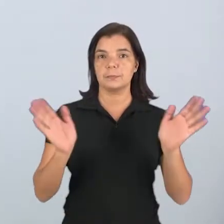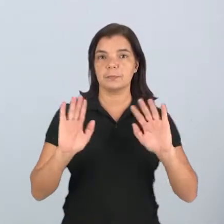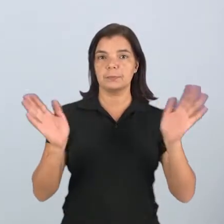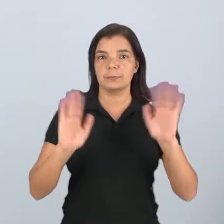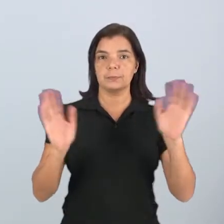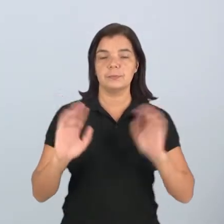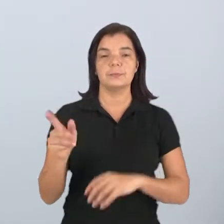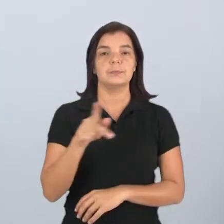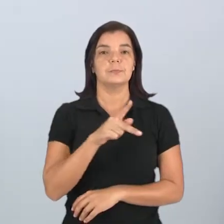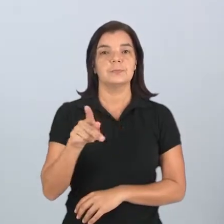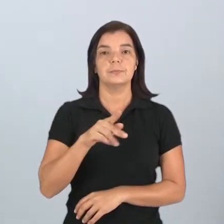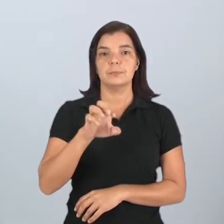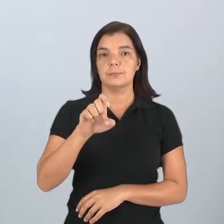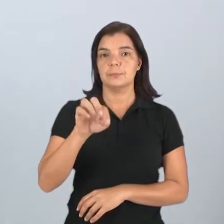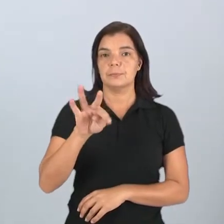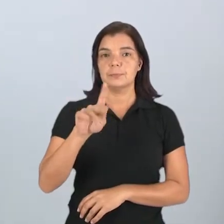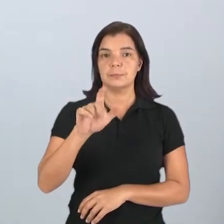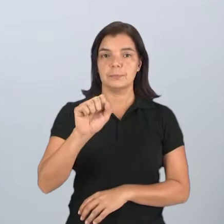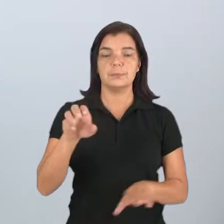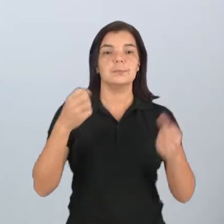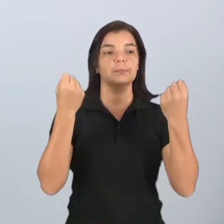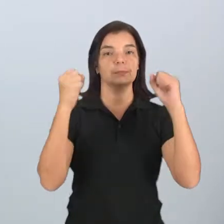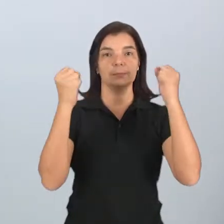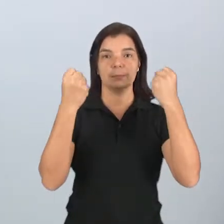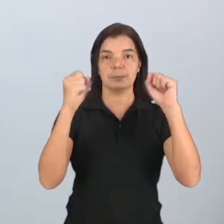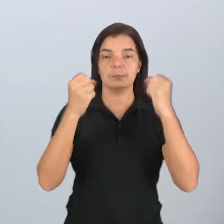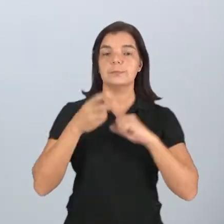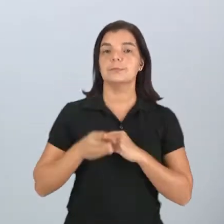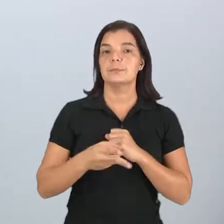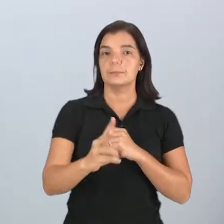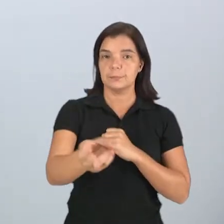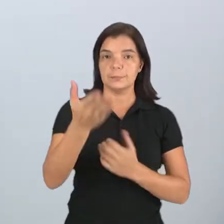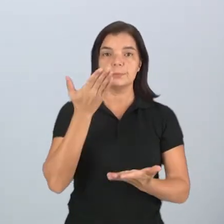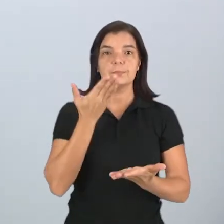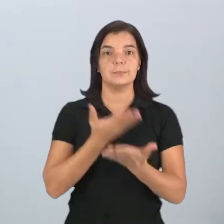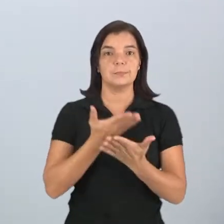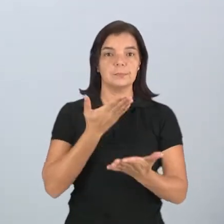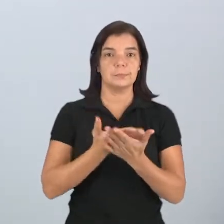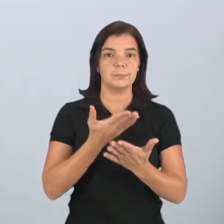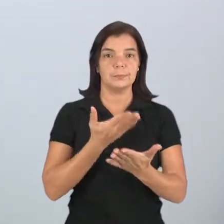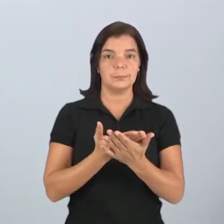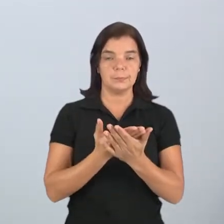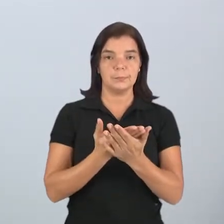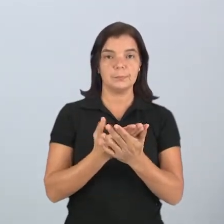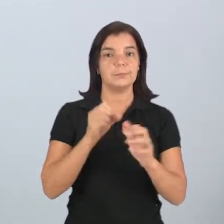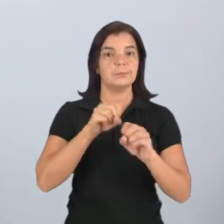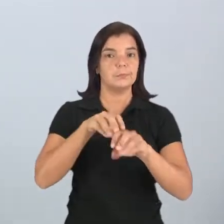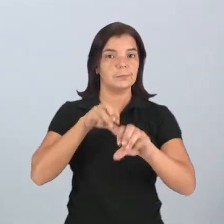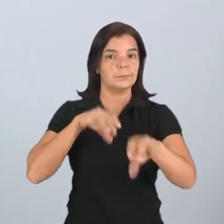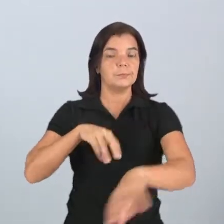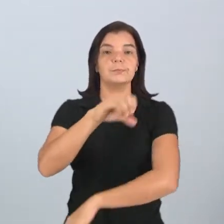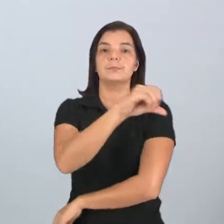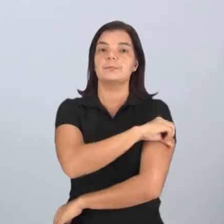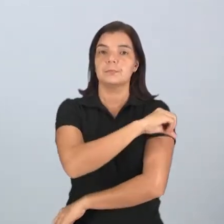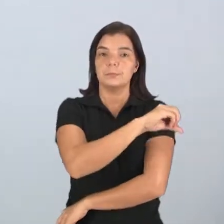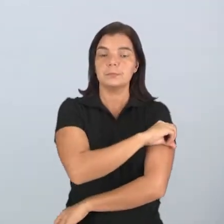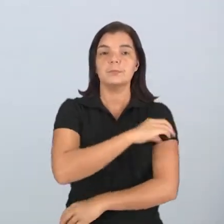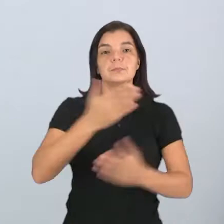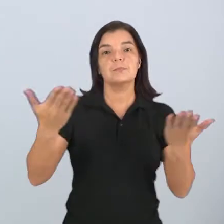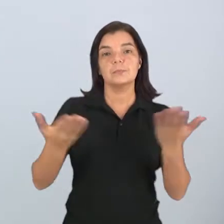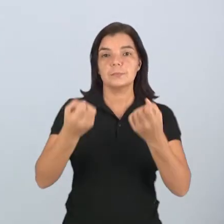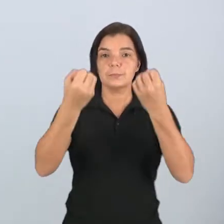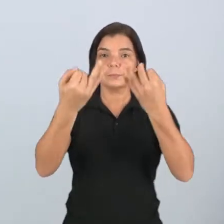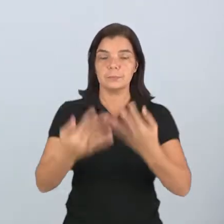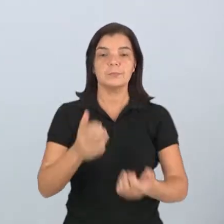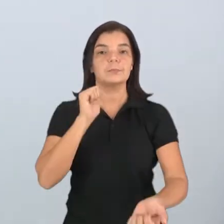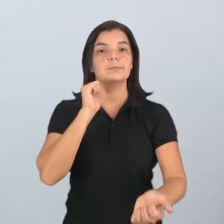Olá, sou a professora Estela, professora de Educação Física. Nós vamos dar continuidade às nossas aulas EAD do 9º ano. E hoje a gente vai falar